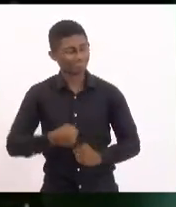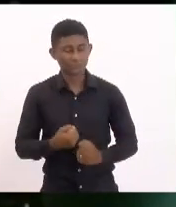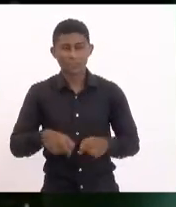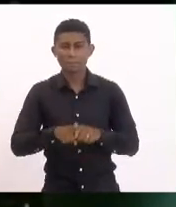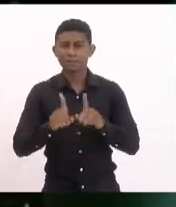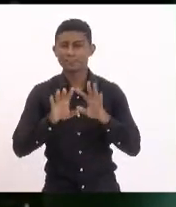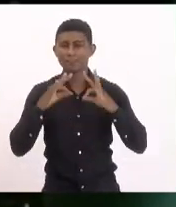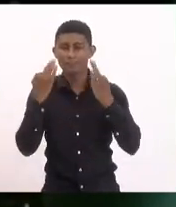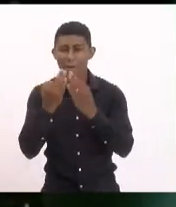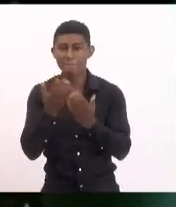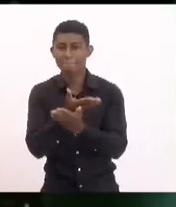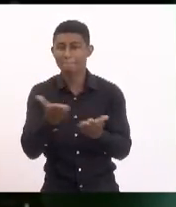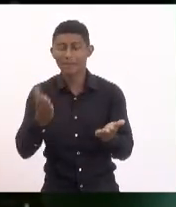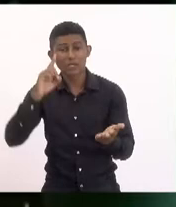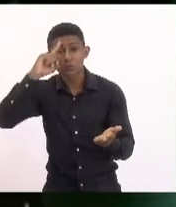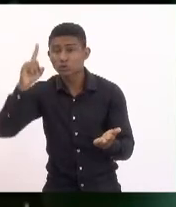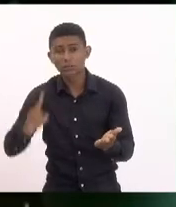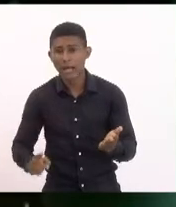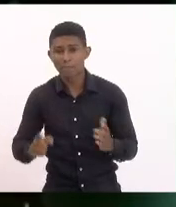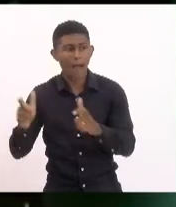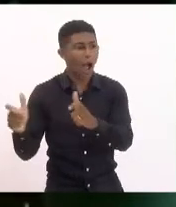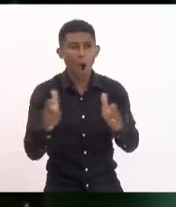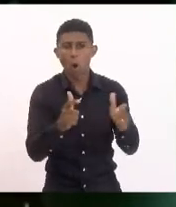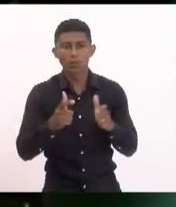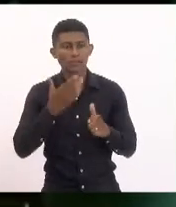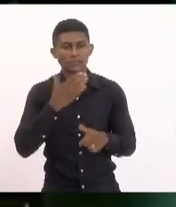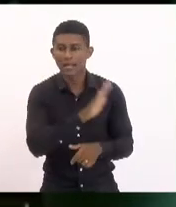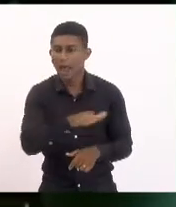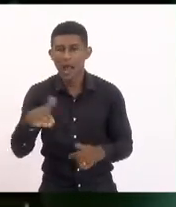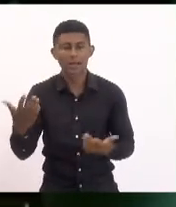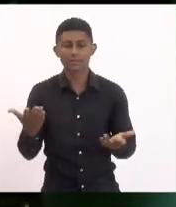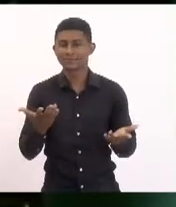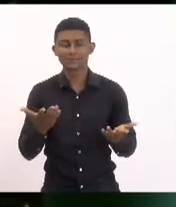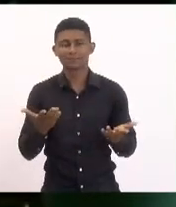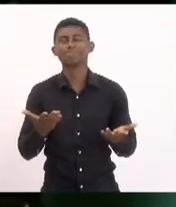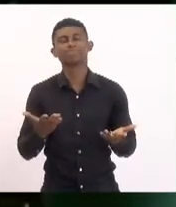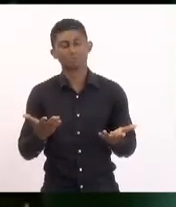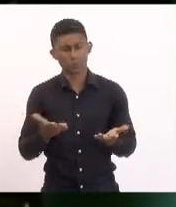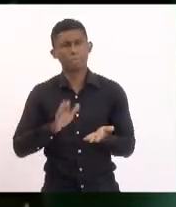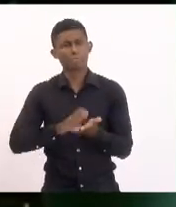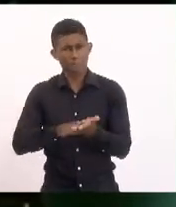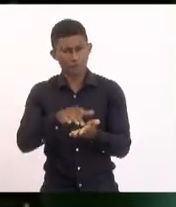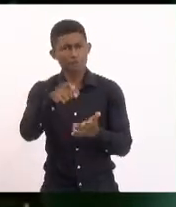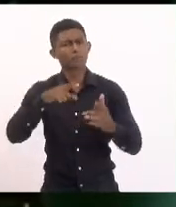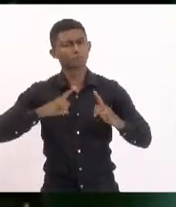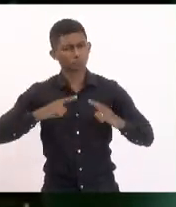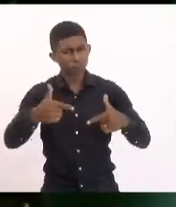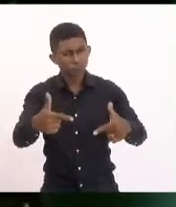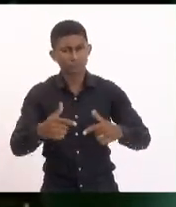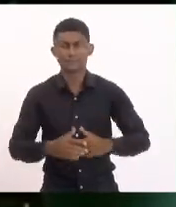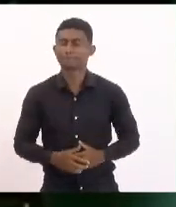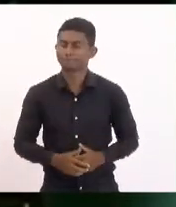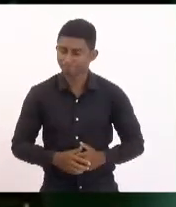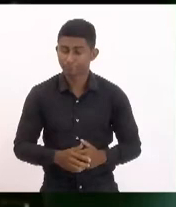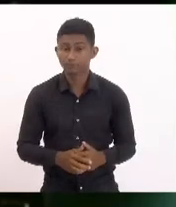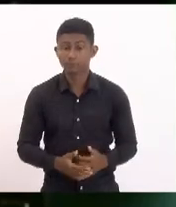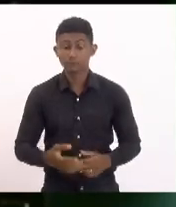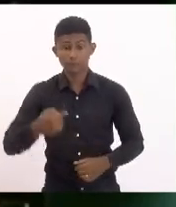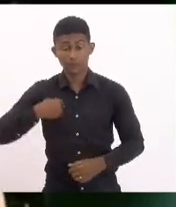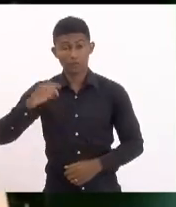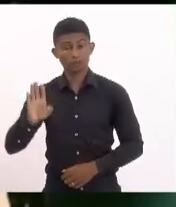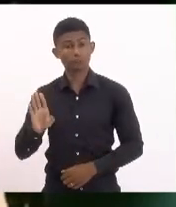suas crianças, os seus entes queridos. Então, parabéns pela iniciativa. Senhora presidenta, eu pedi um pela